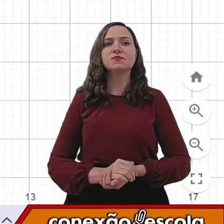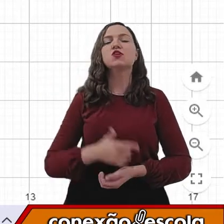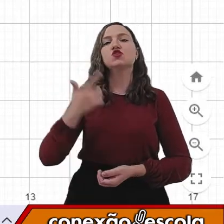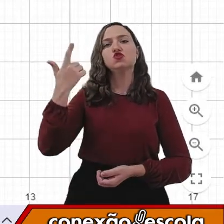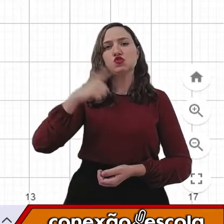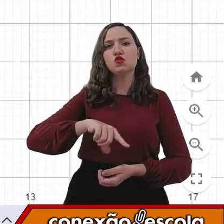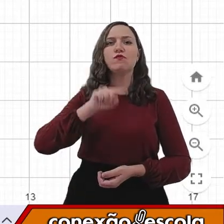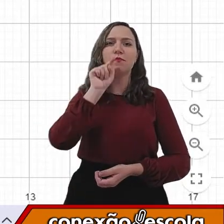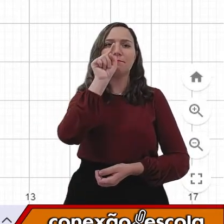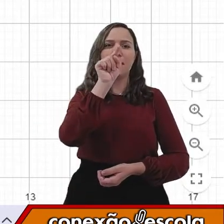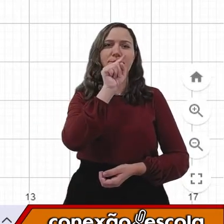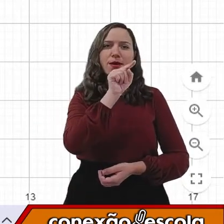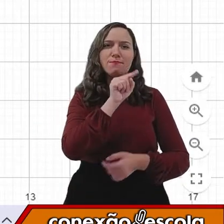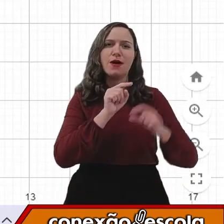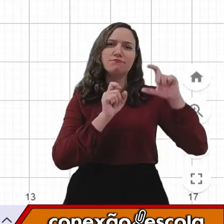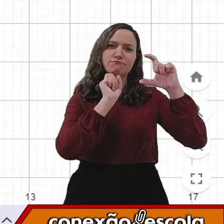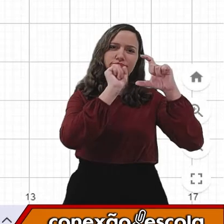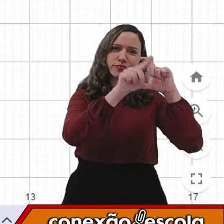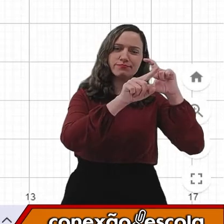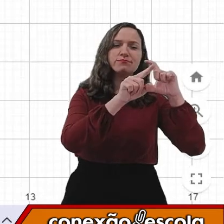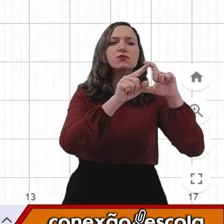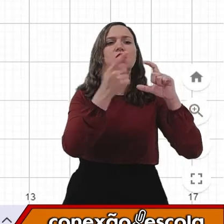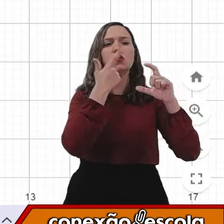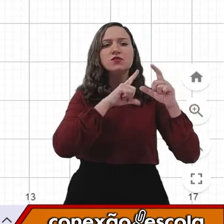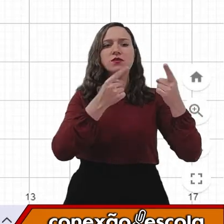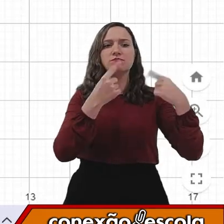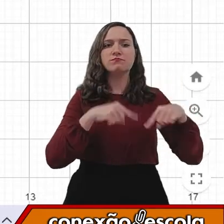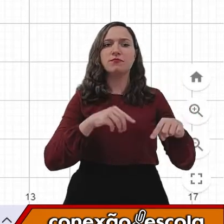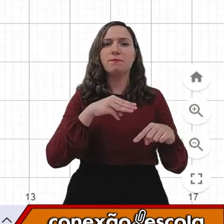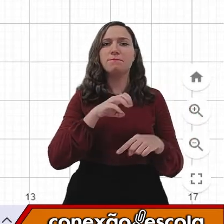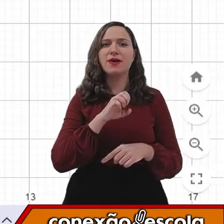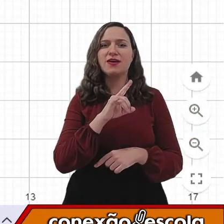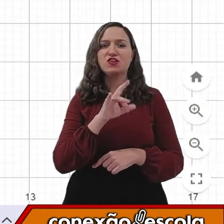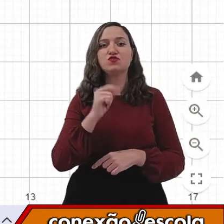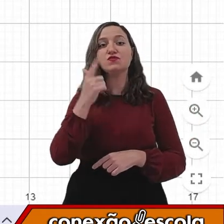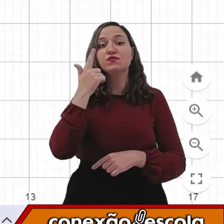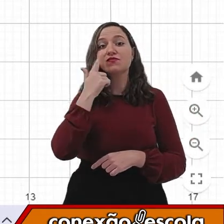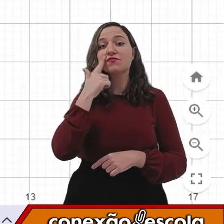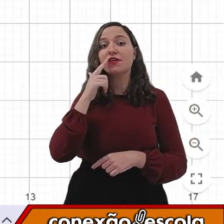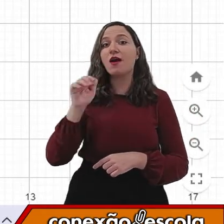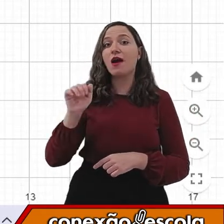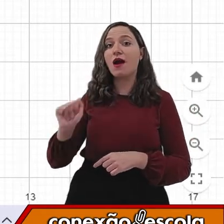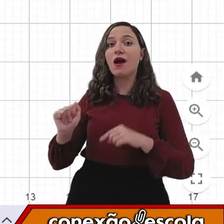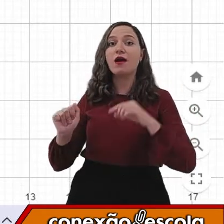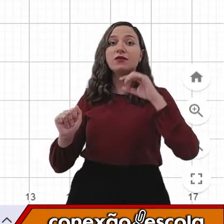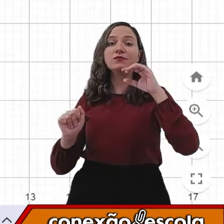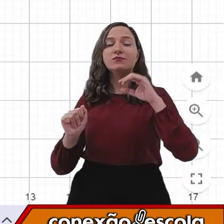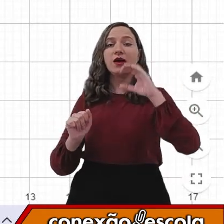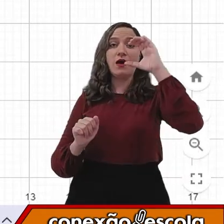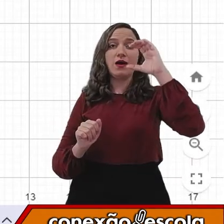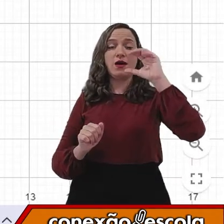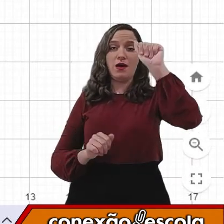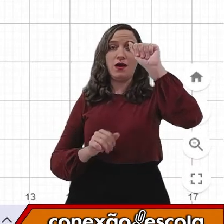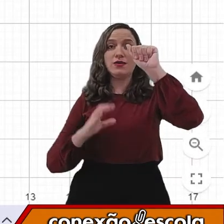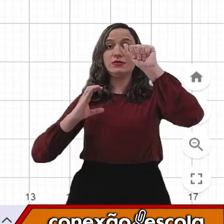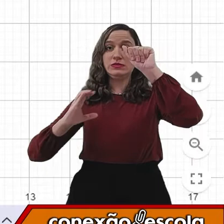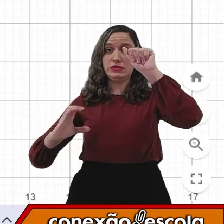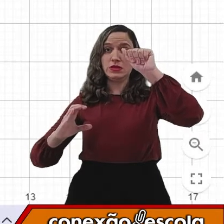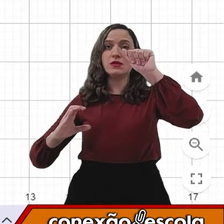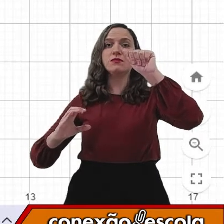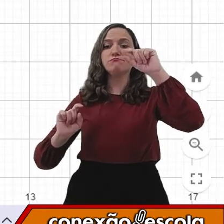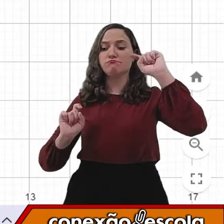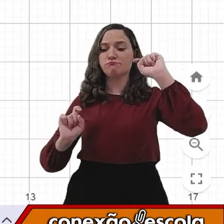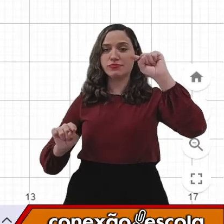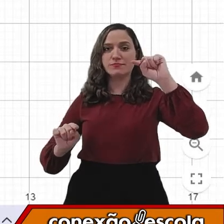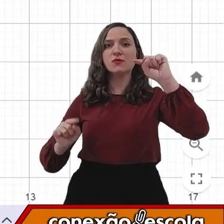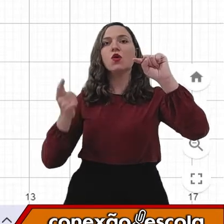no ícone ponto, acho o ponto médio de AC, que é o ponto E. Venho, traço a